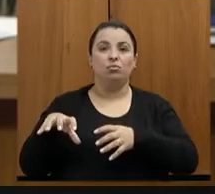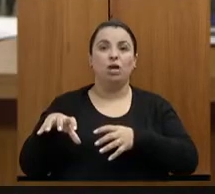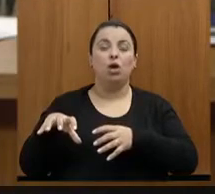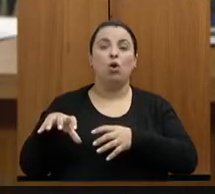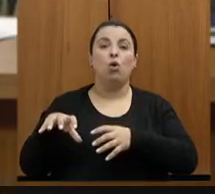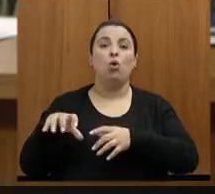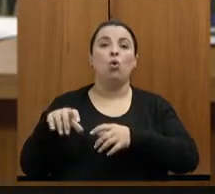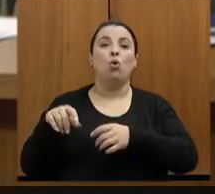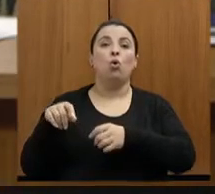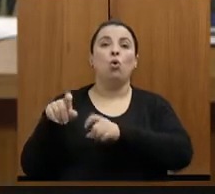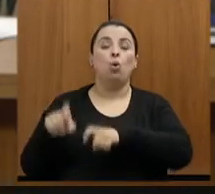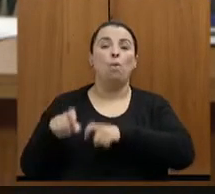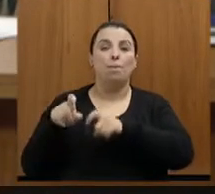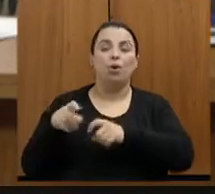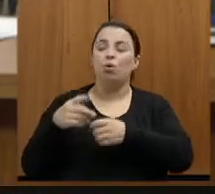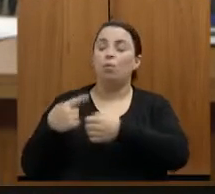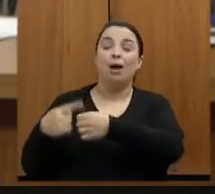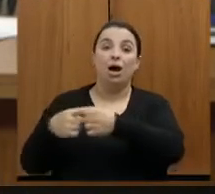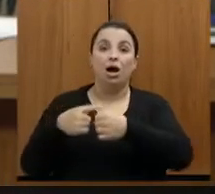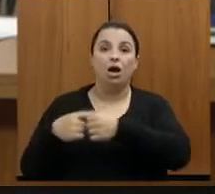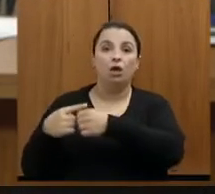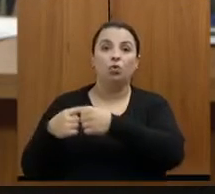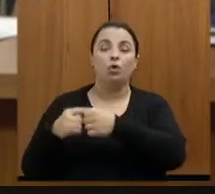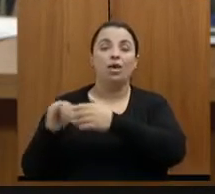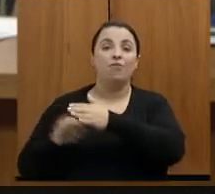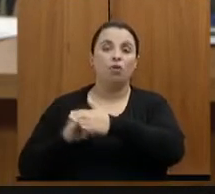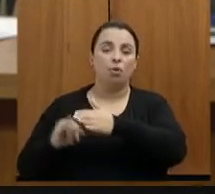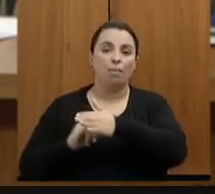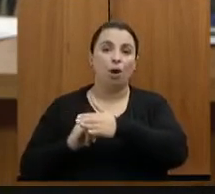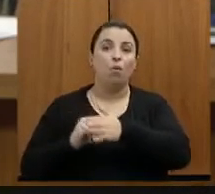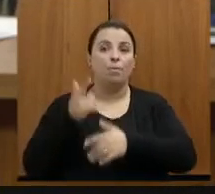de tentar regularizar, então, esse imóvel.